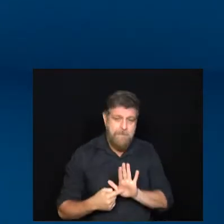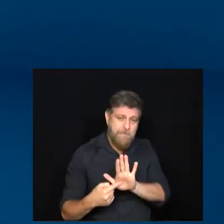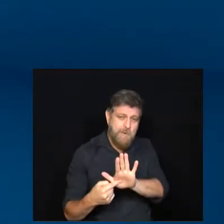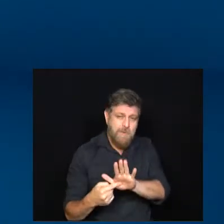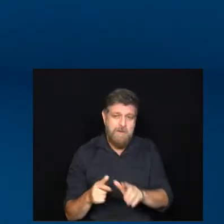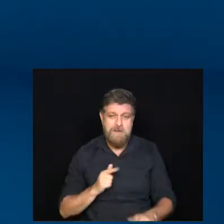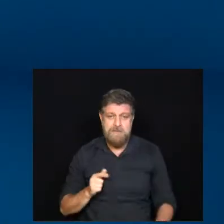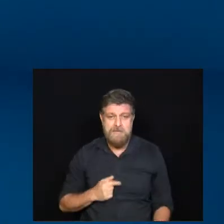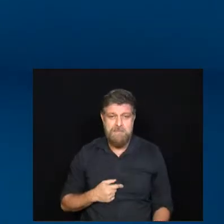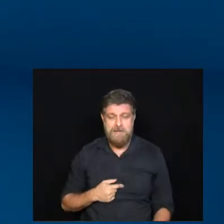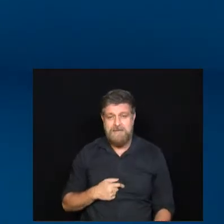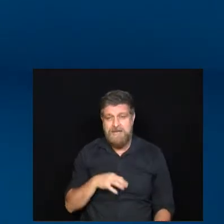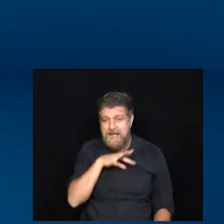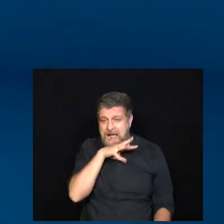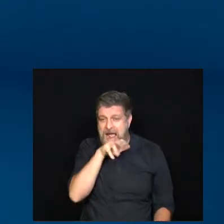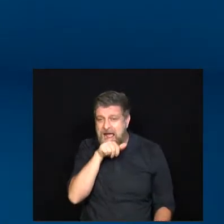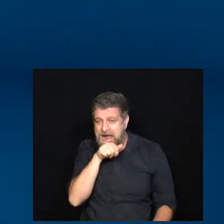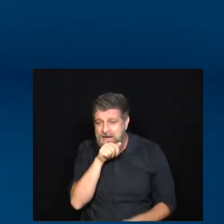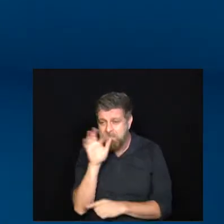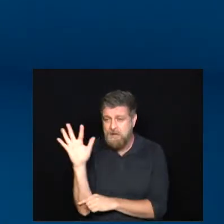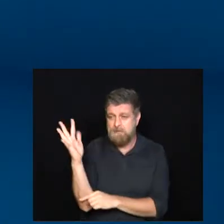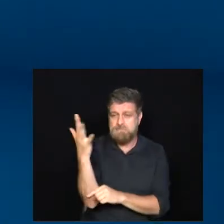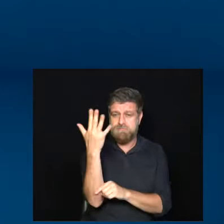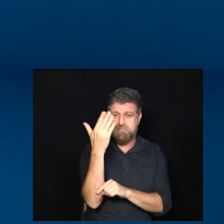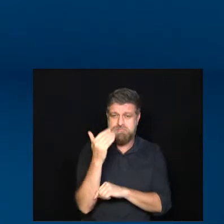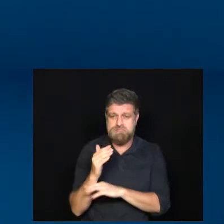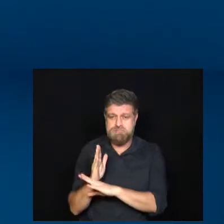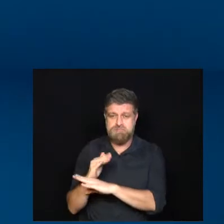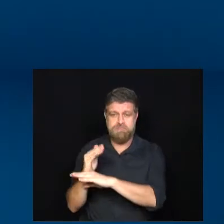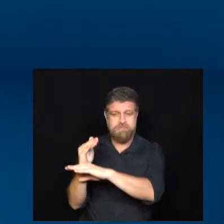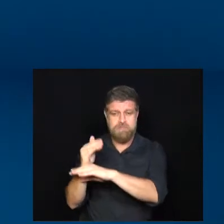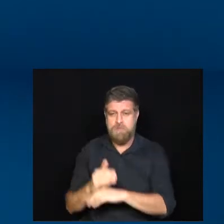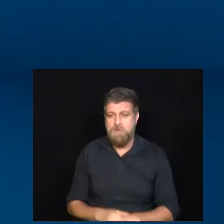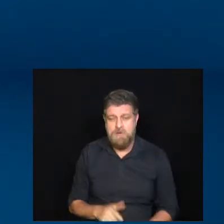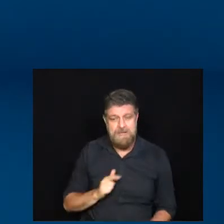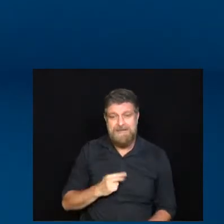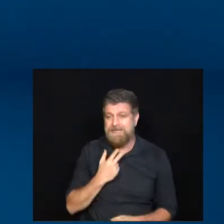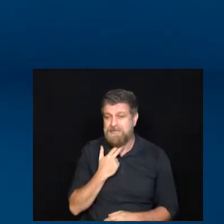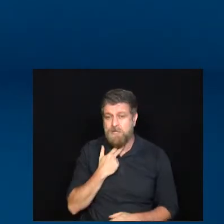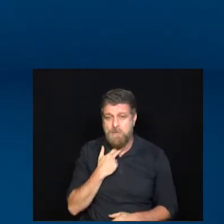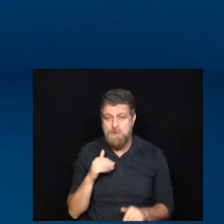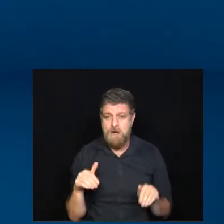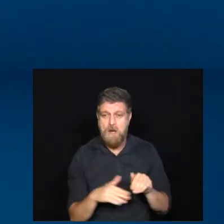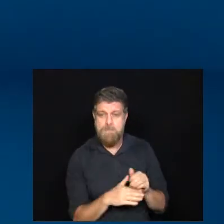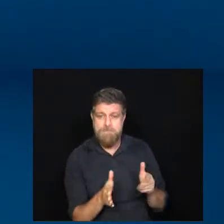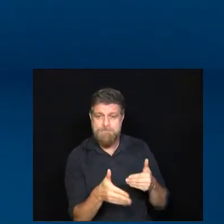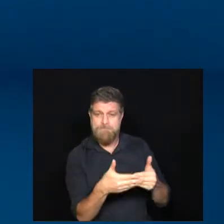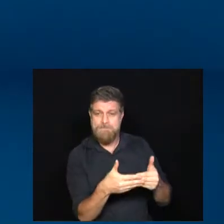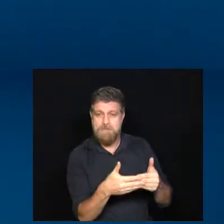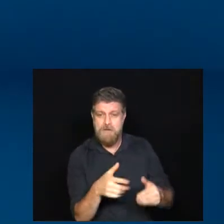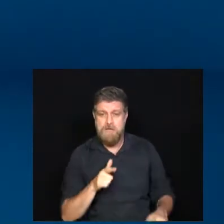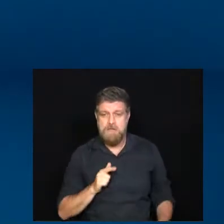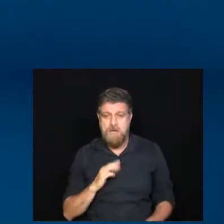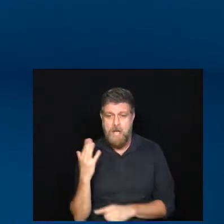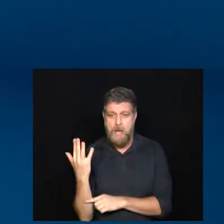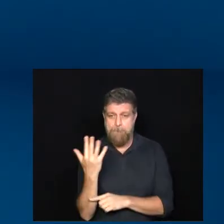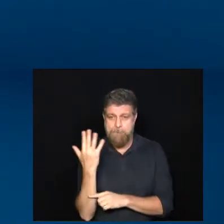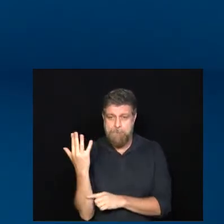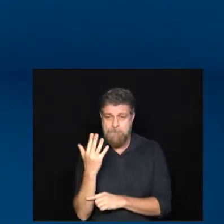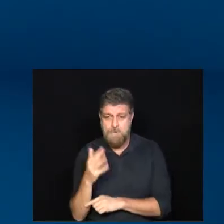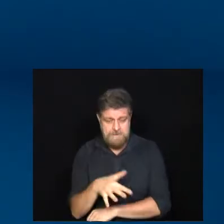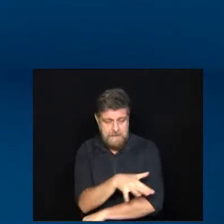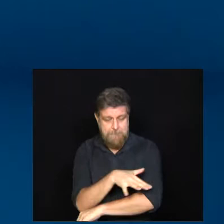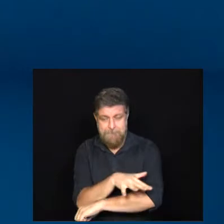de cativeiros de animais de fauna silvestre brasileira ou exóticas nos parques, bosques e praças do município.